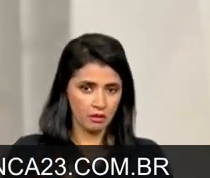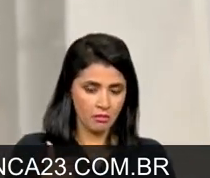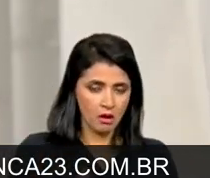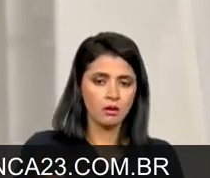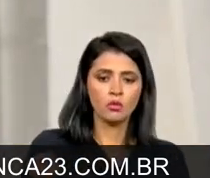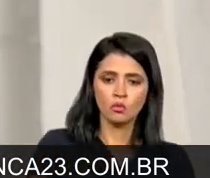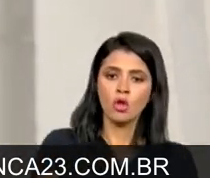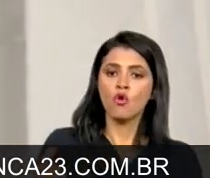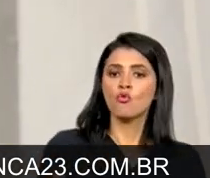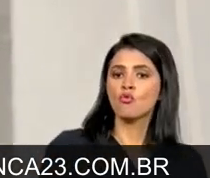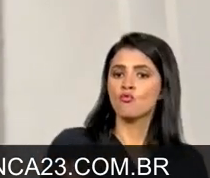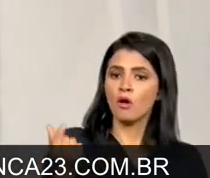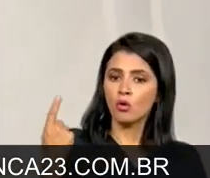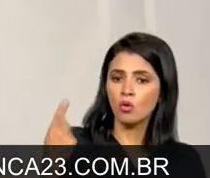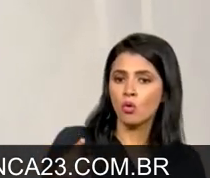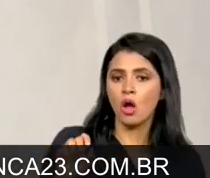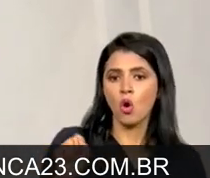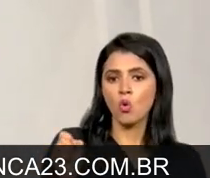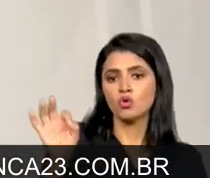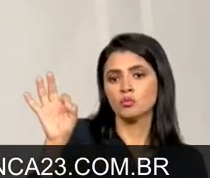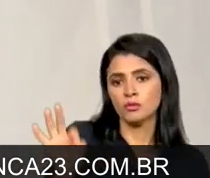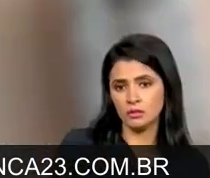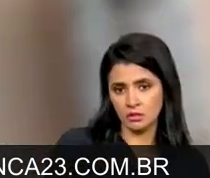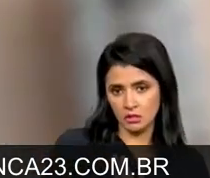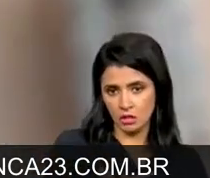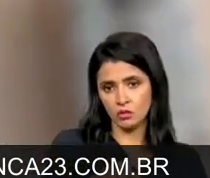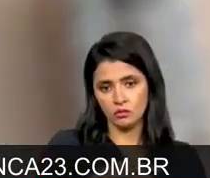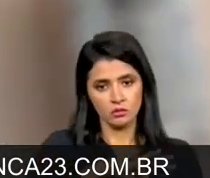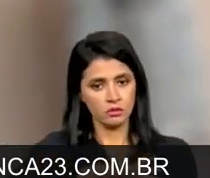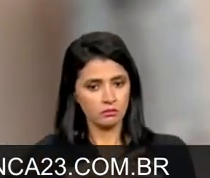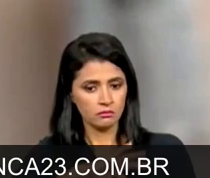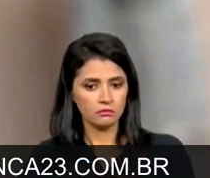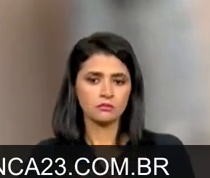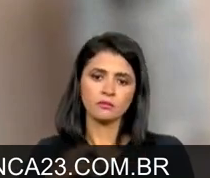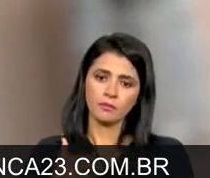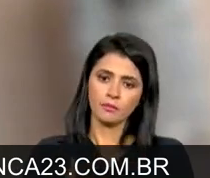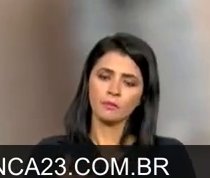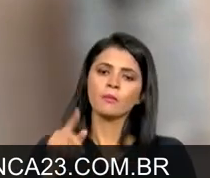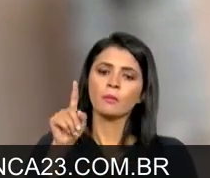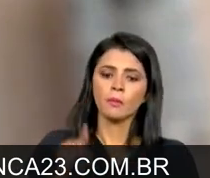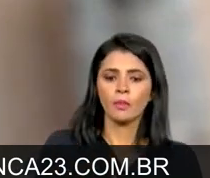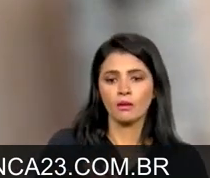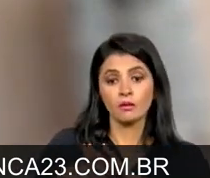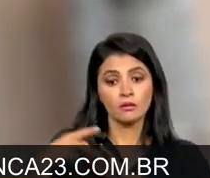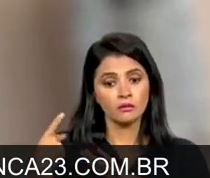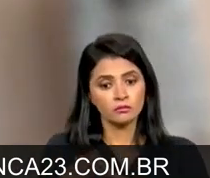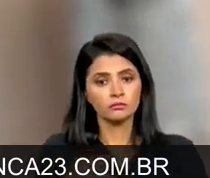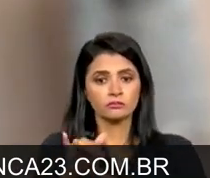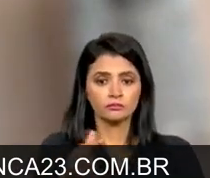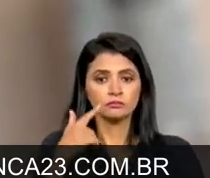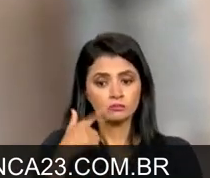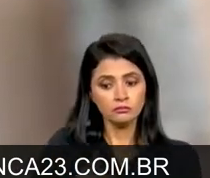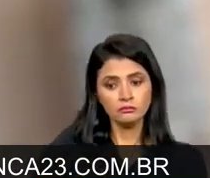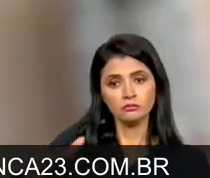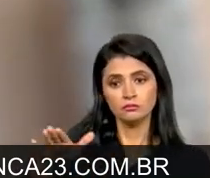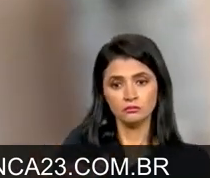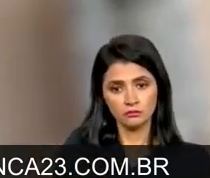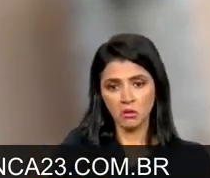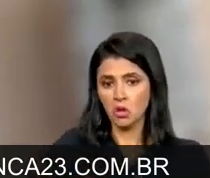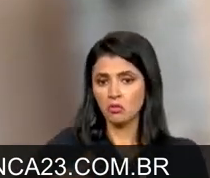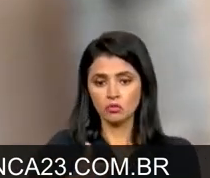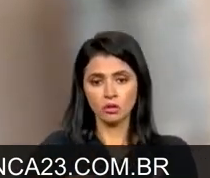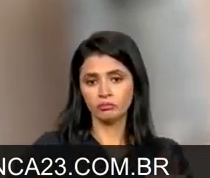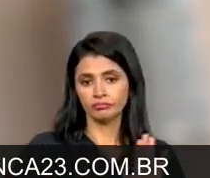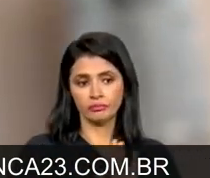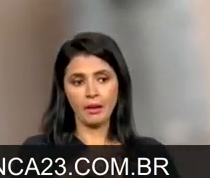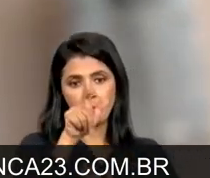valor correspondente a 8% do salário. A princípio, era só para o caso de demissão sem justa causa,